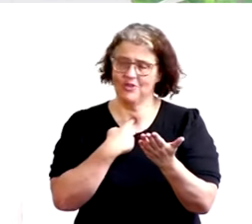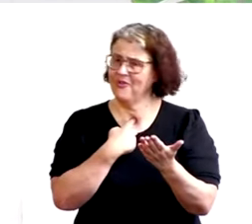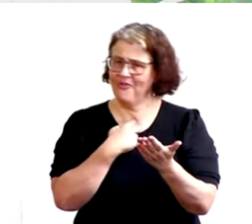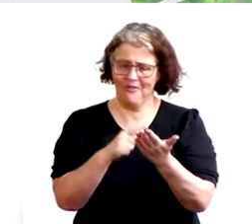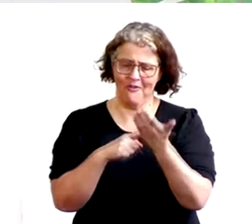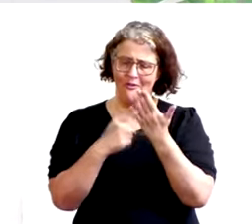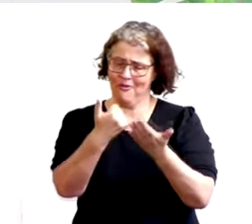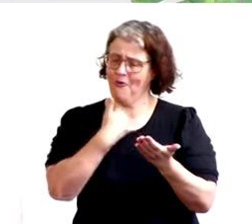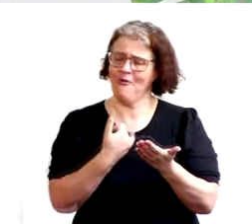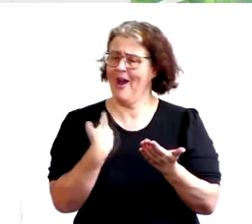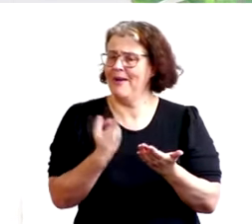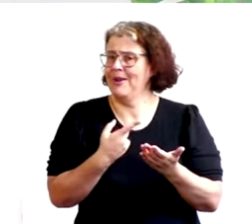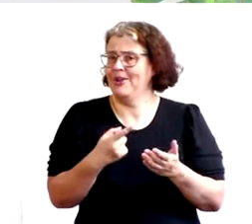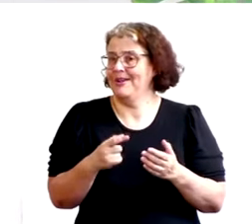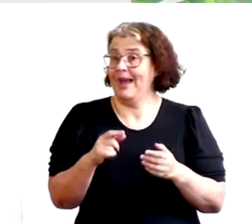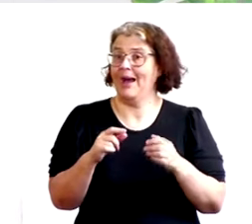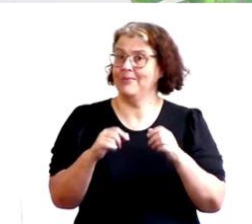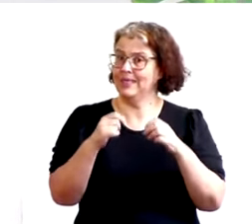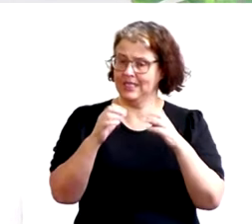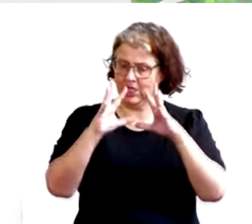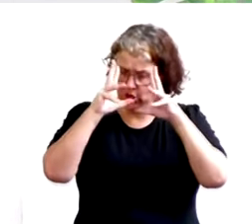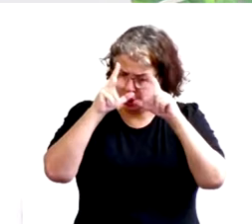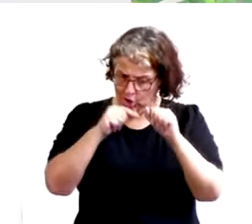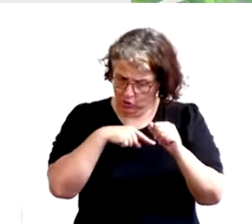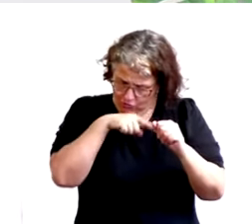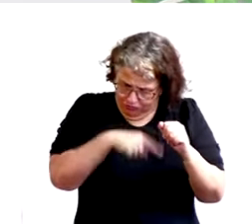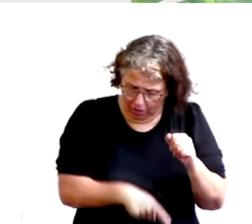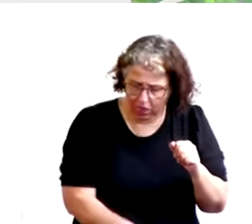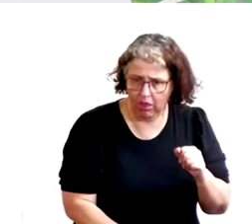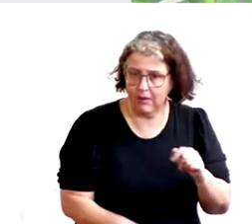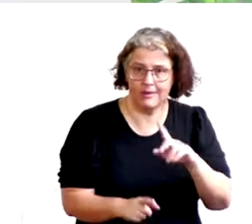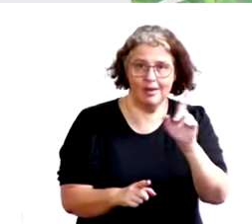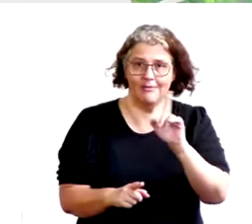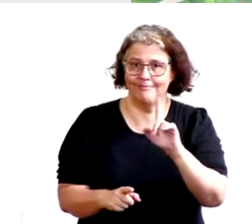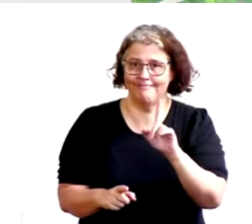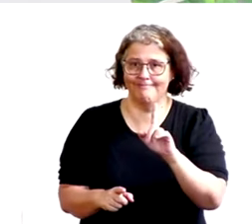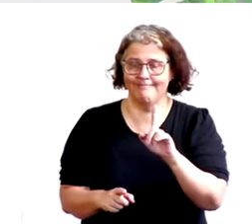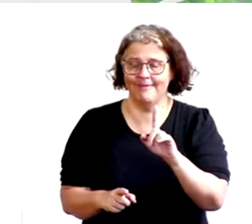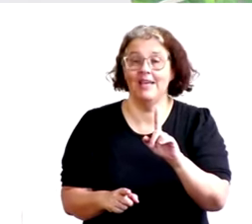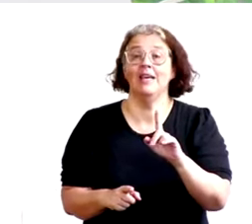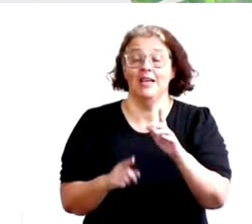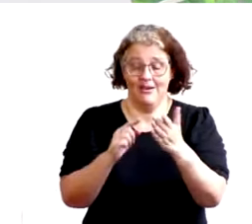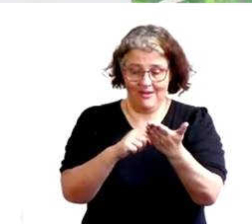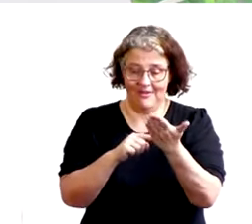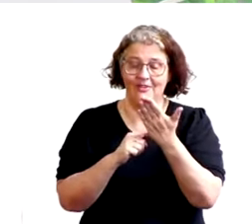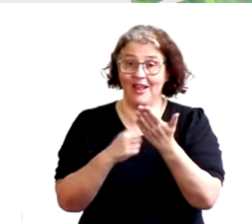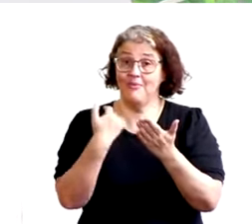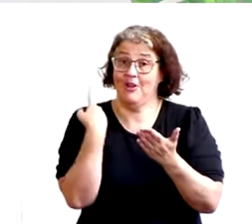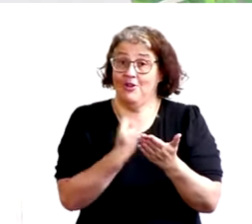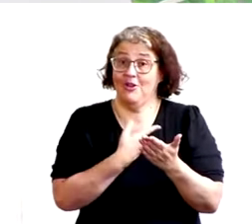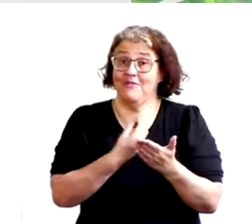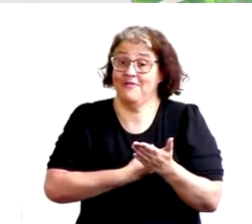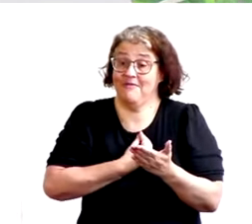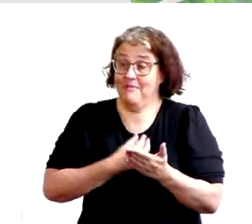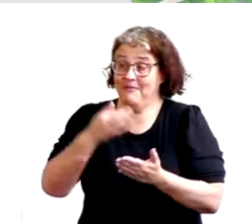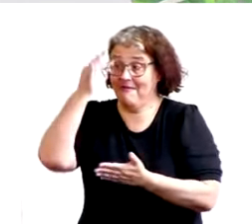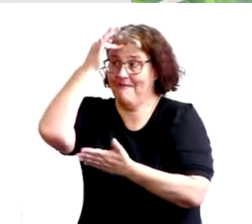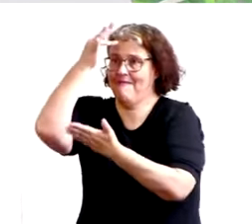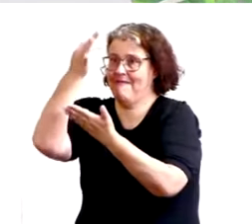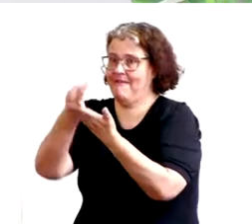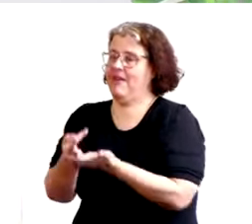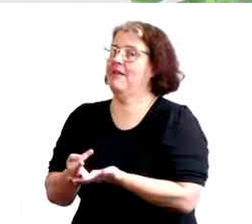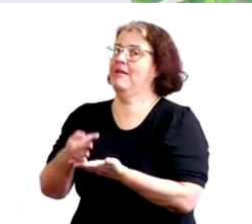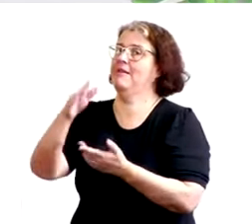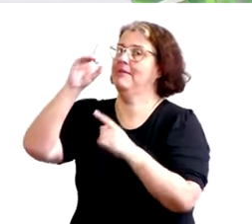nós somos chamados a viver pela fé e aqui o Salmo número 77